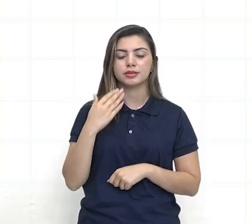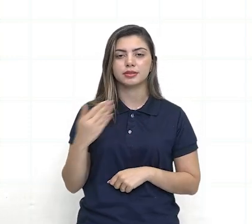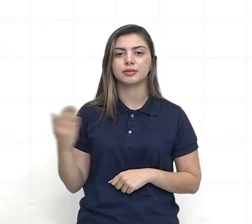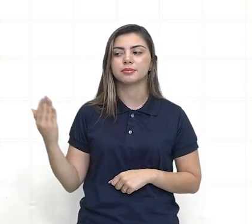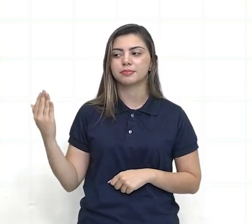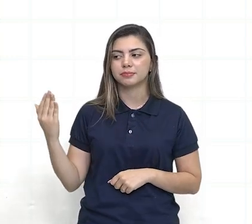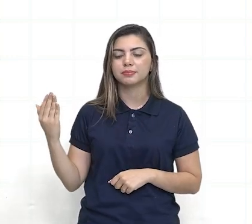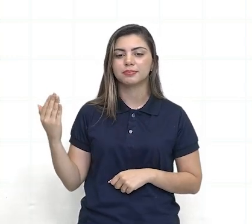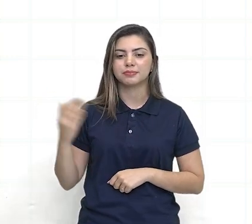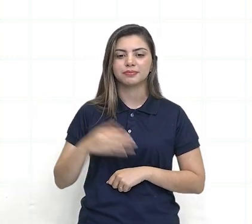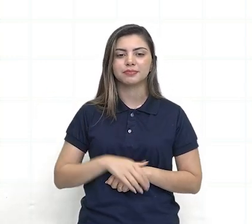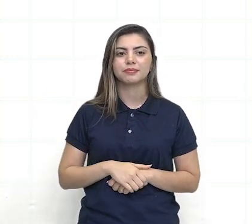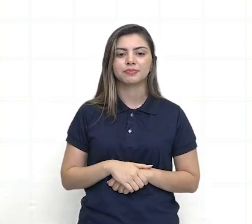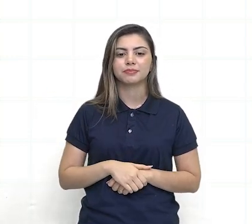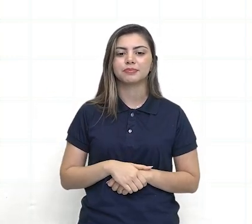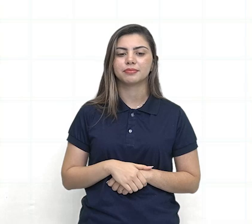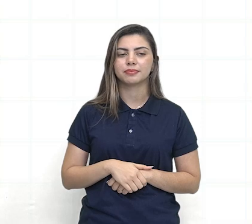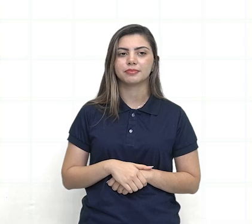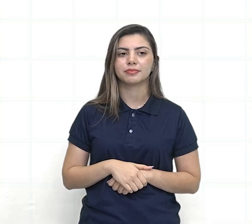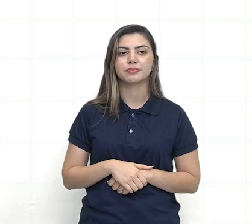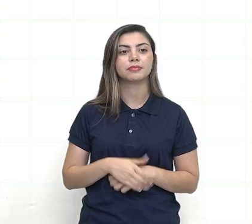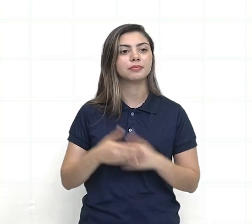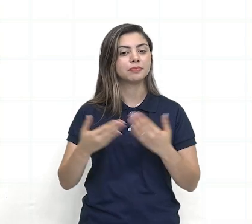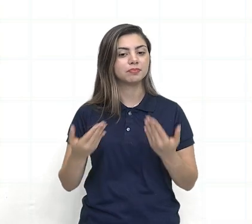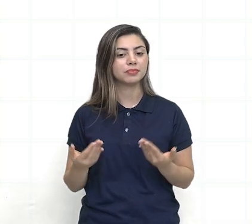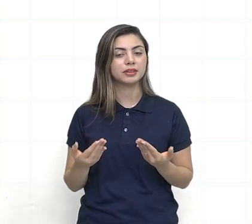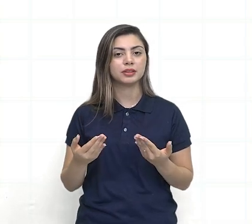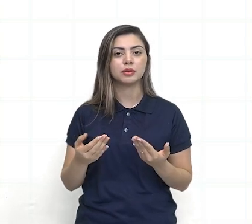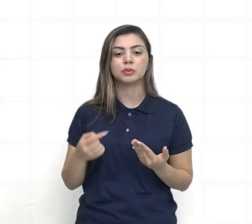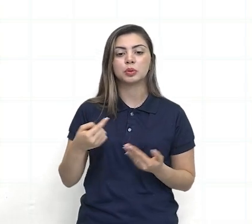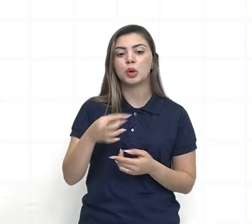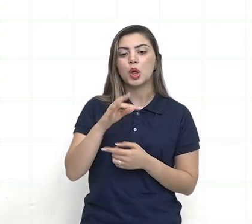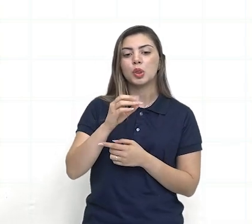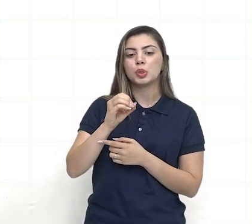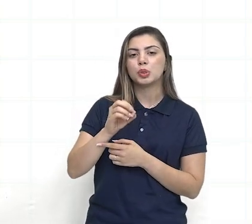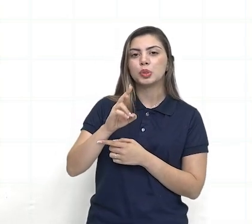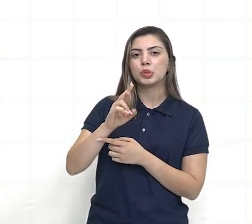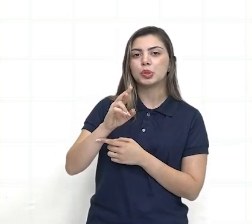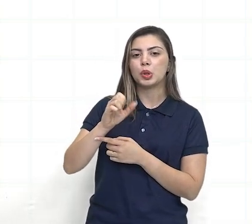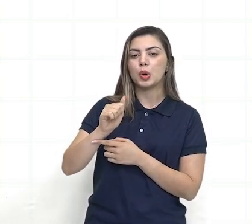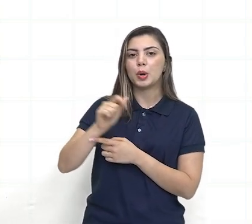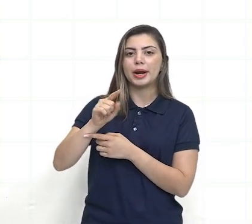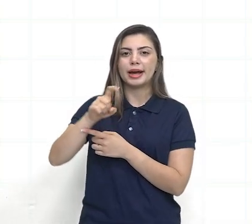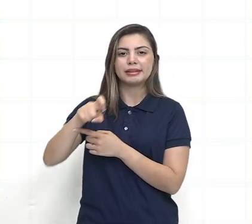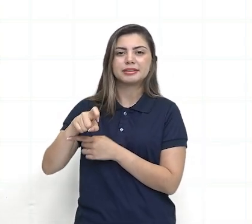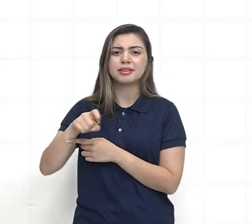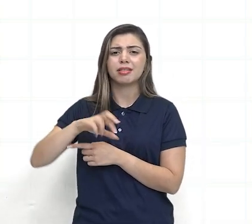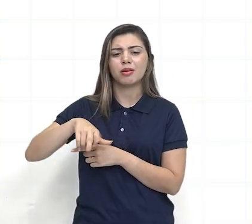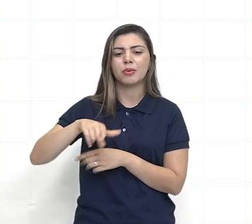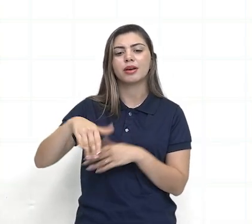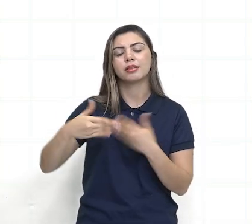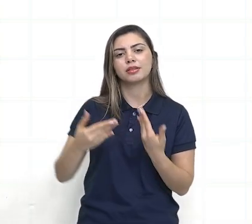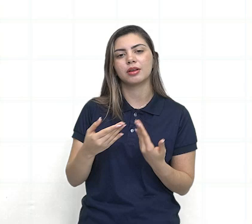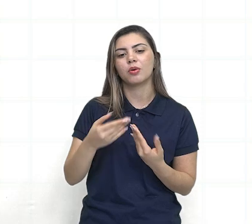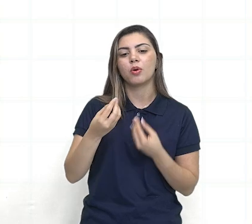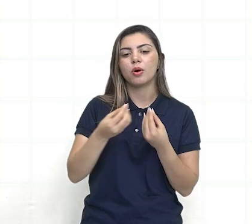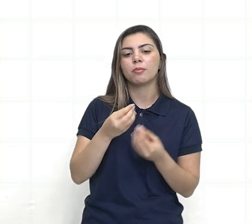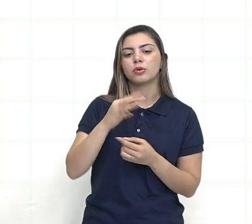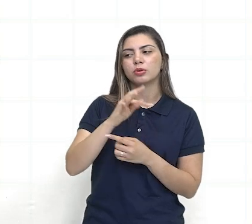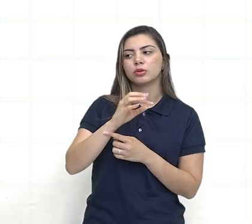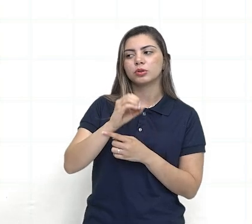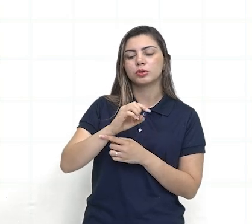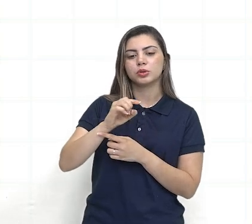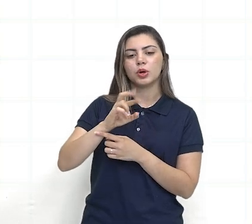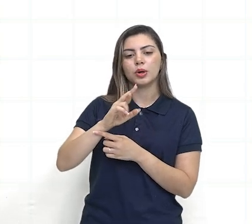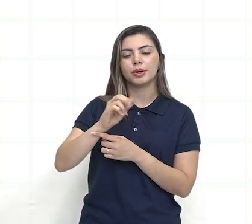esta palavra. Tórax. Então, eu não digo tórax, eu digo tórax. Sílaba tônica aqui,